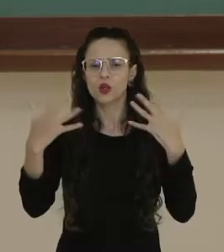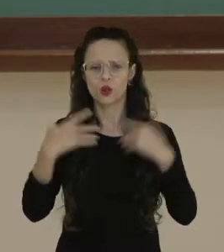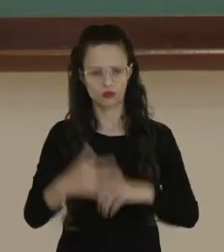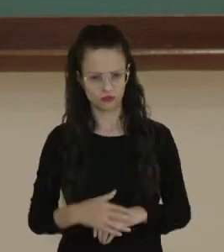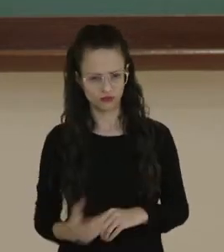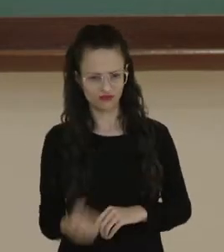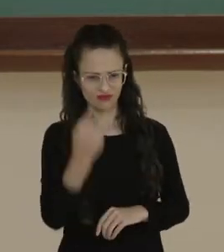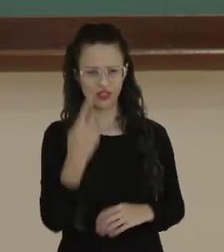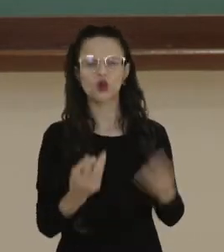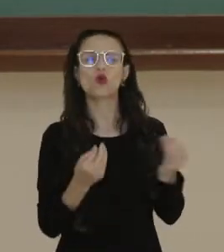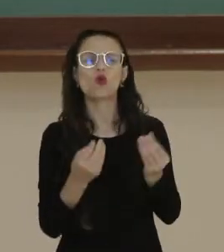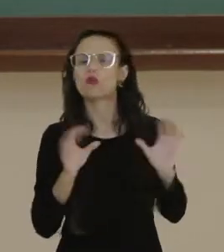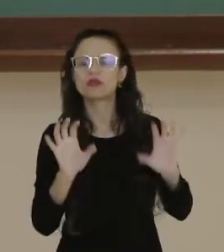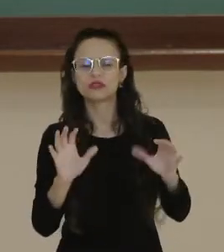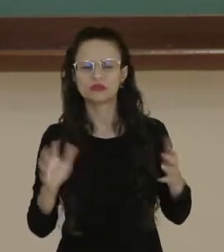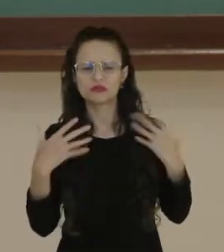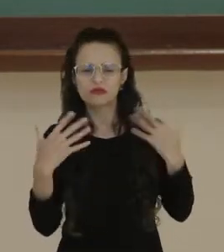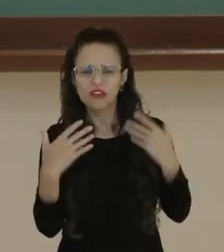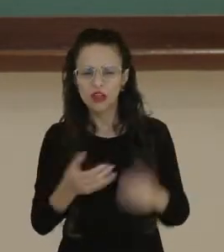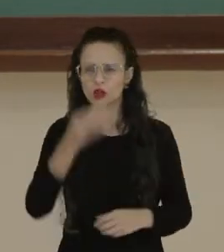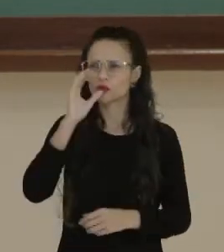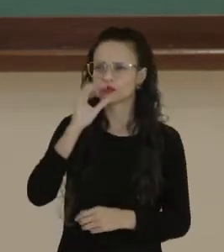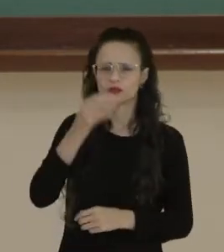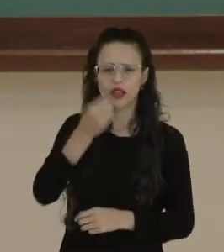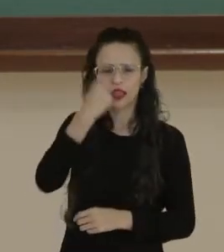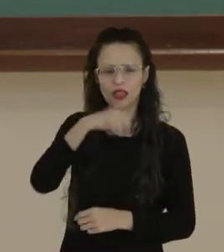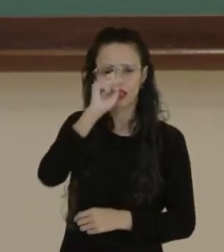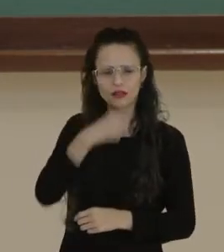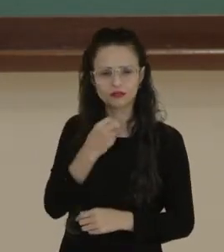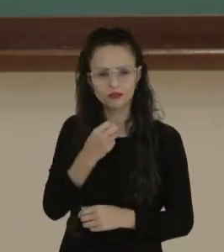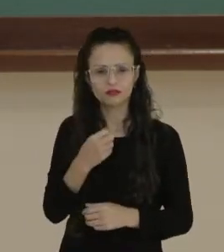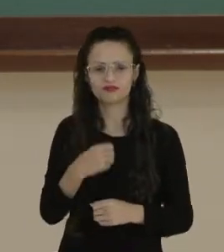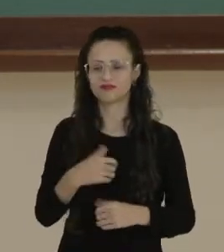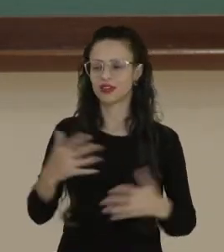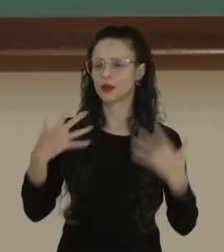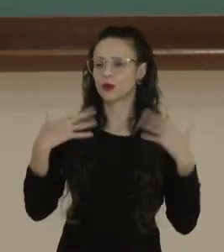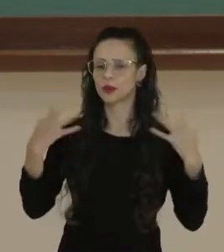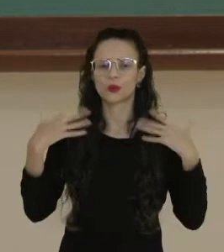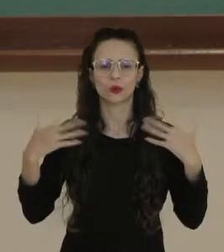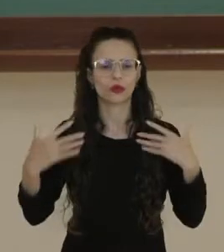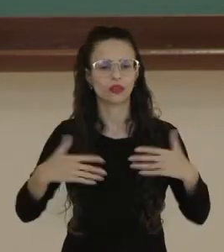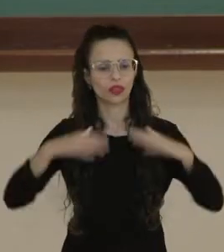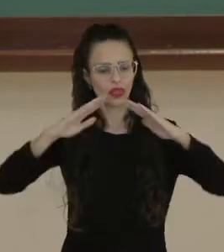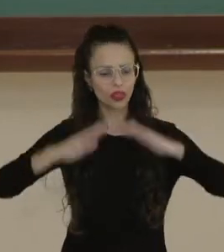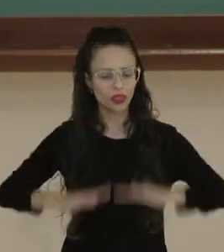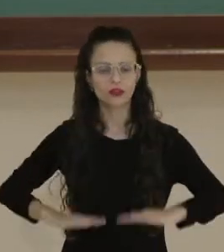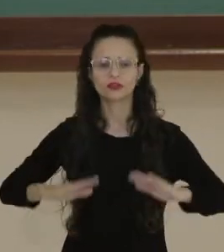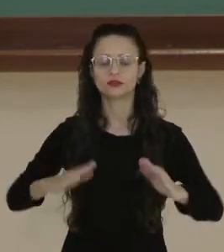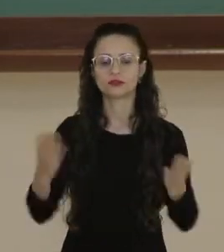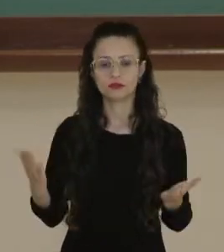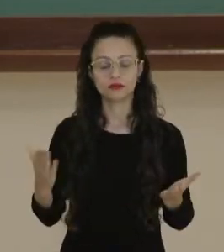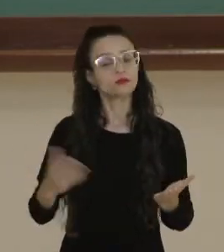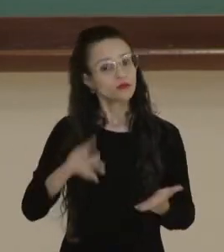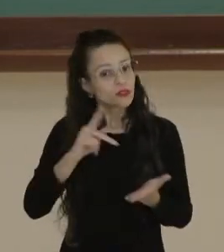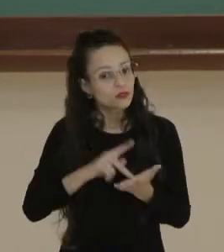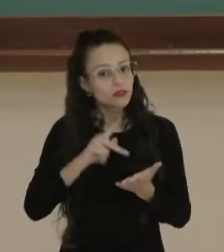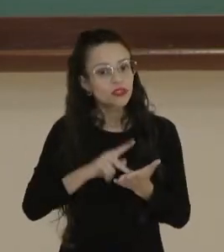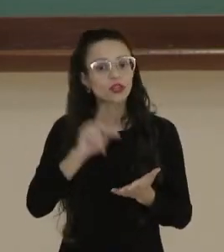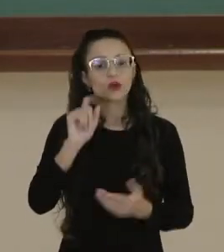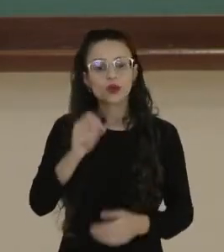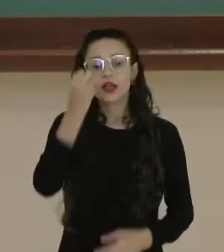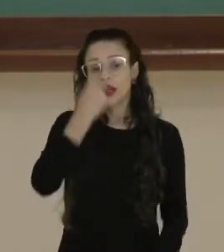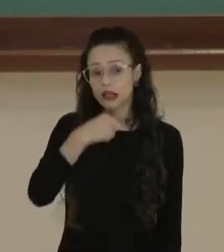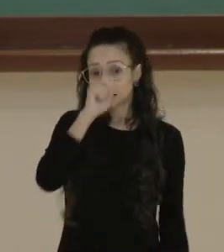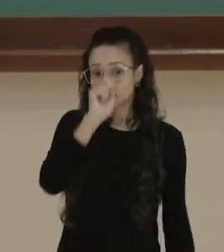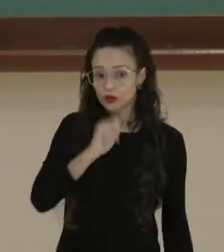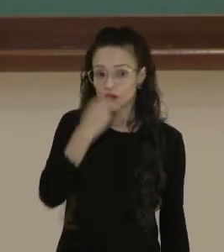pô, como assim, cara? Eu tomo sorvete justamente para ficar mais fresco, certo? E eu analiso que, na realidade, o